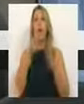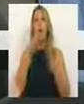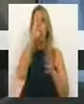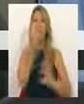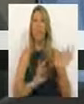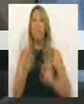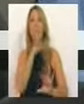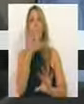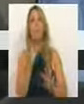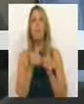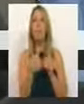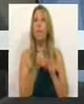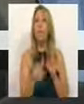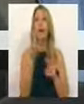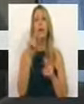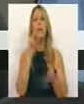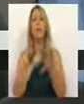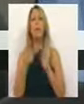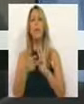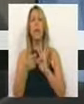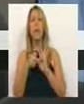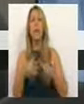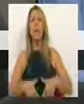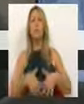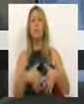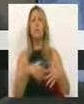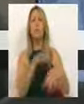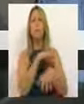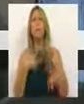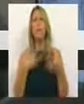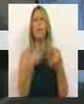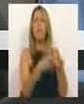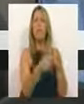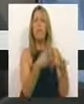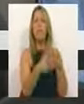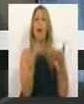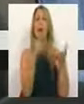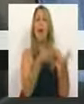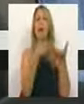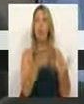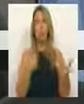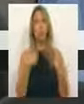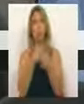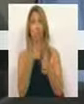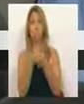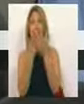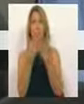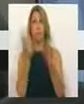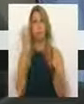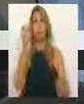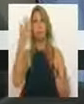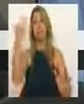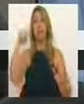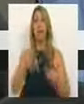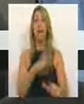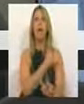procriação medicamente assistida, que confesso-lhe que é uma matéria que acompanho com particular gosto, já há alguns anos nesta casa, tendo pertencido aos grupos de trabalho